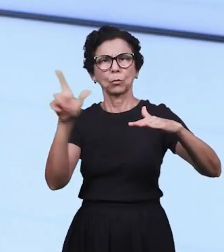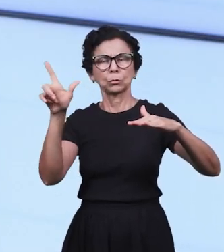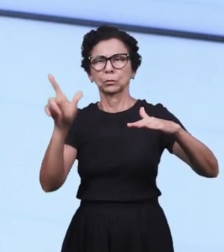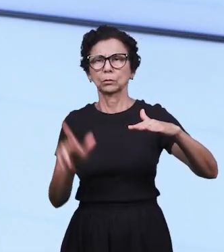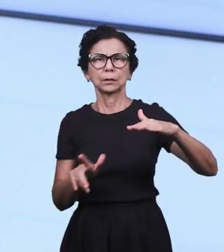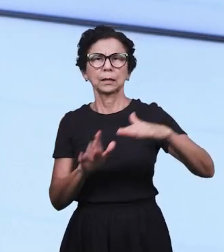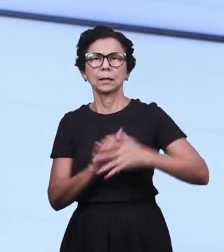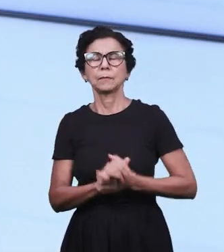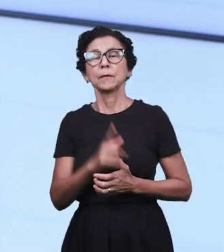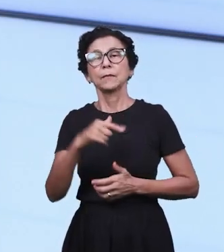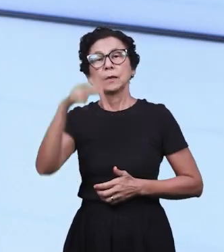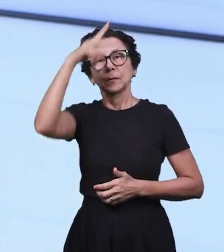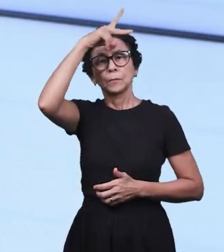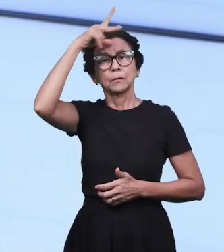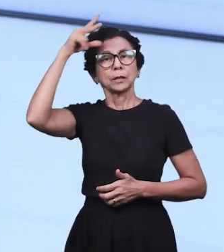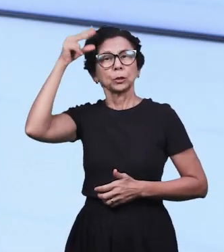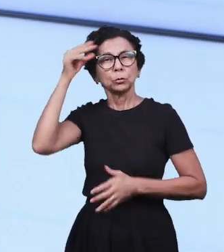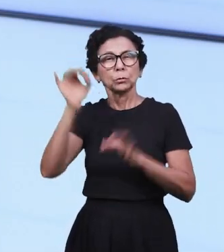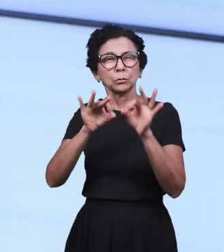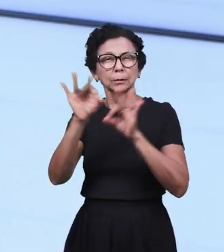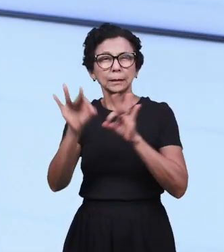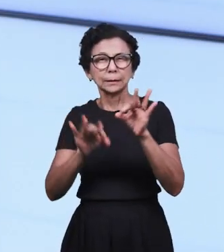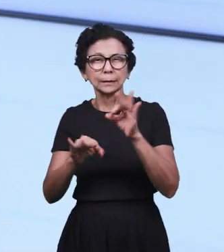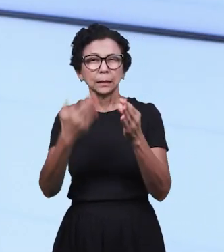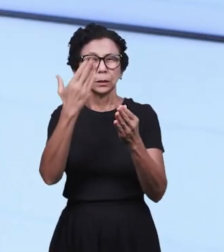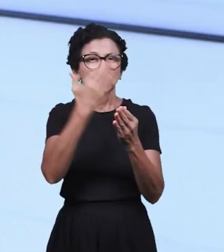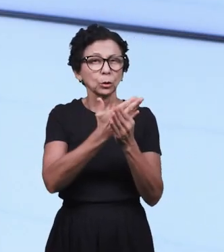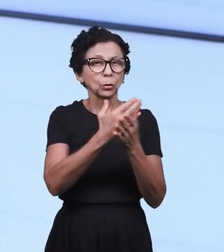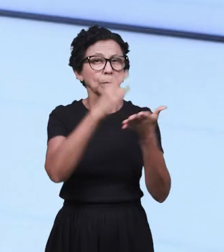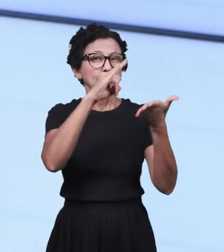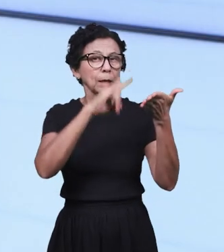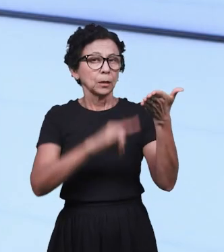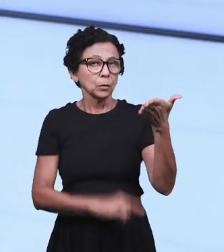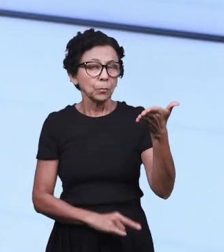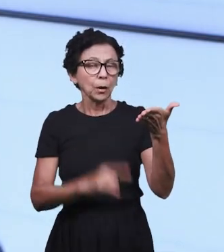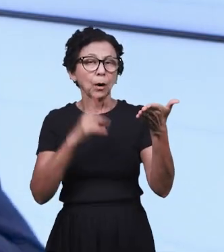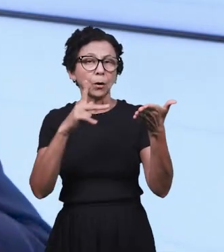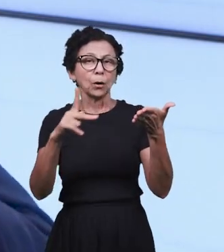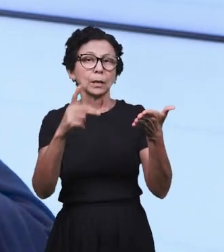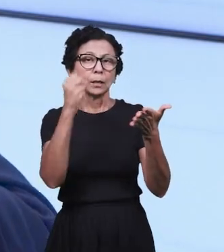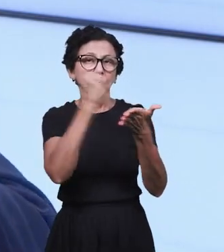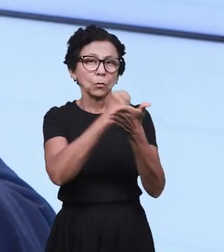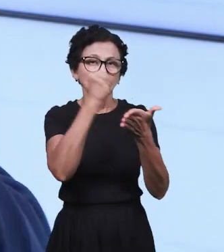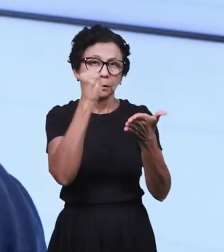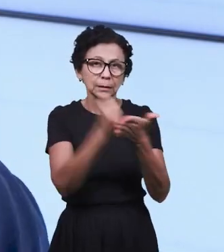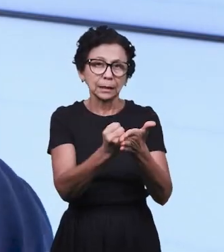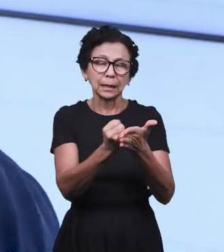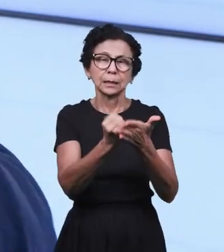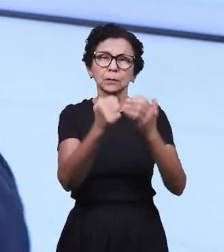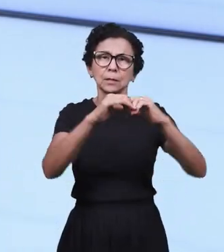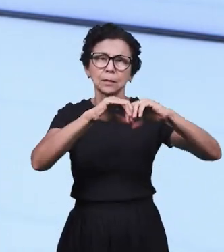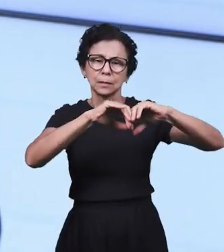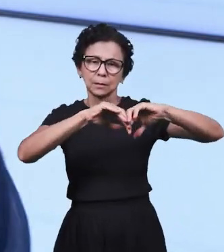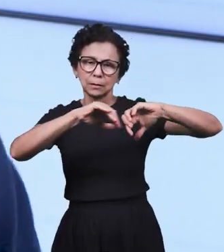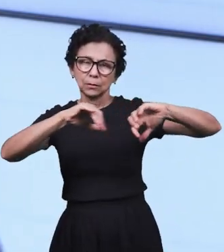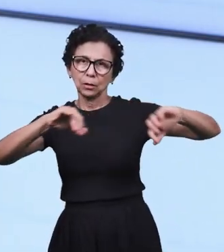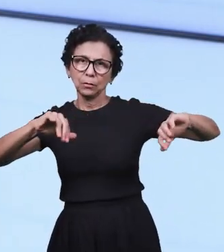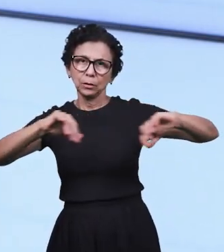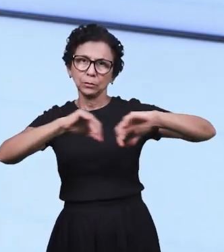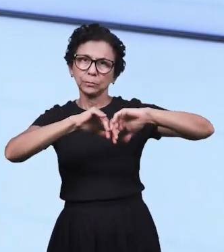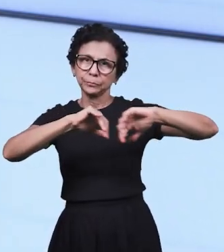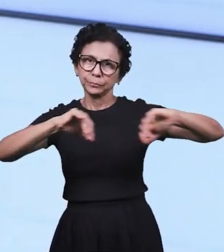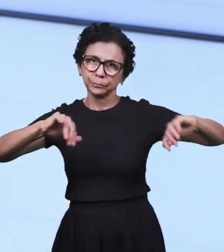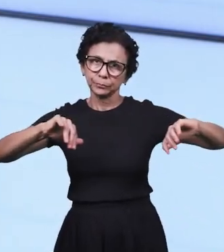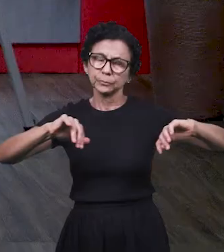prefeitura regularizar, para que aquilo ali seja um imóvel de fato desmembrado, né? Do